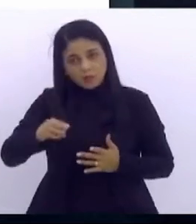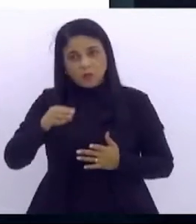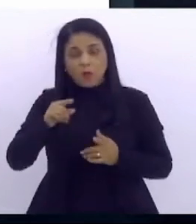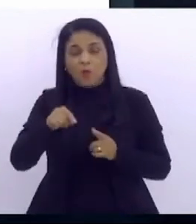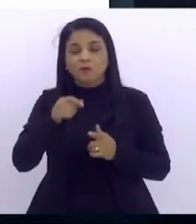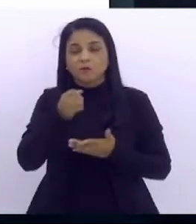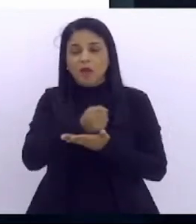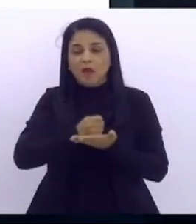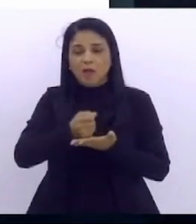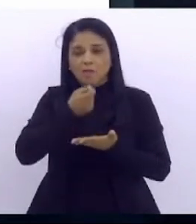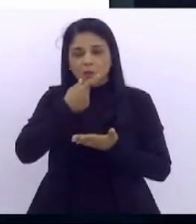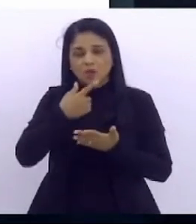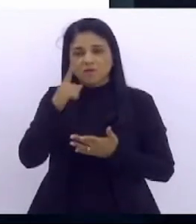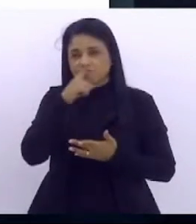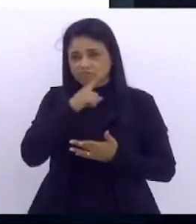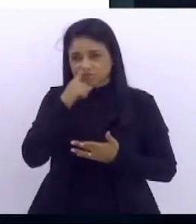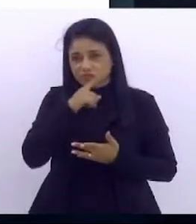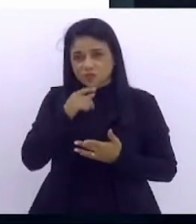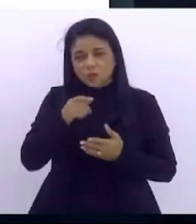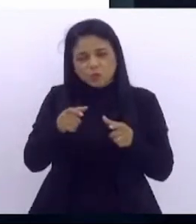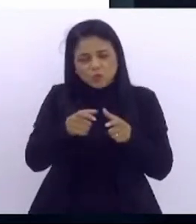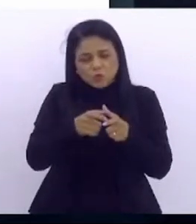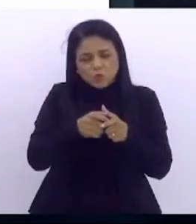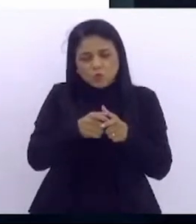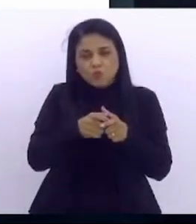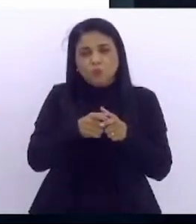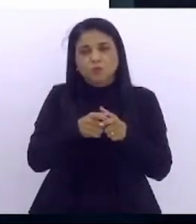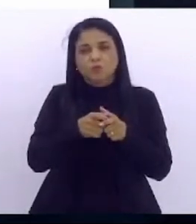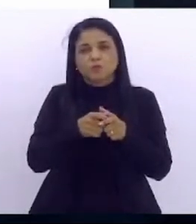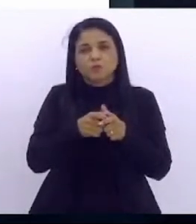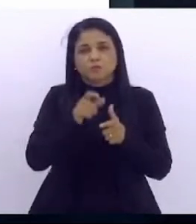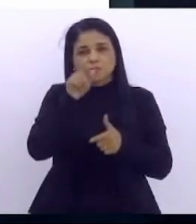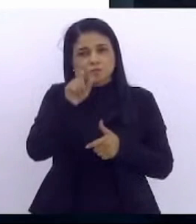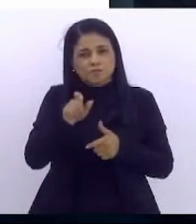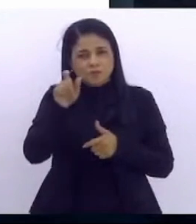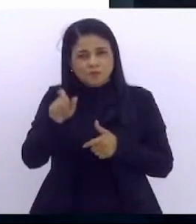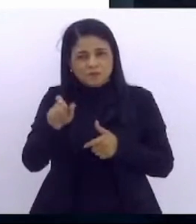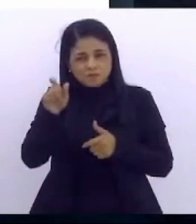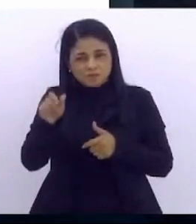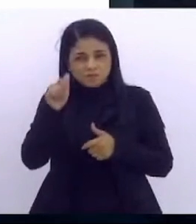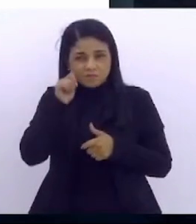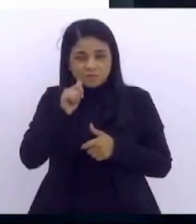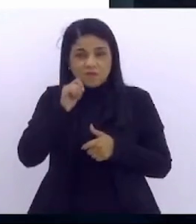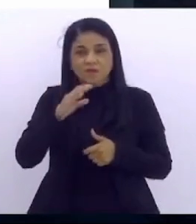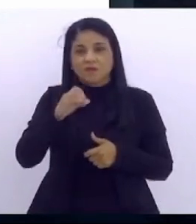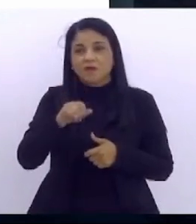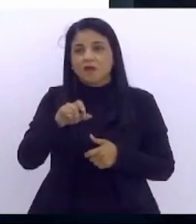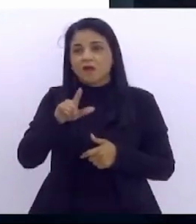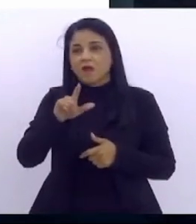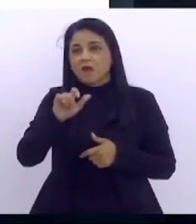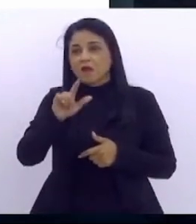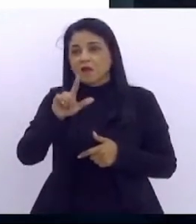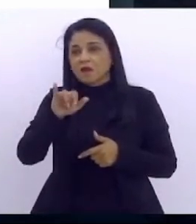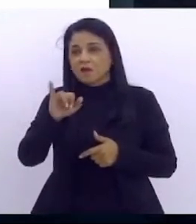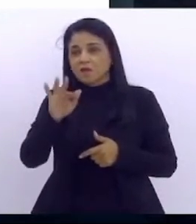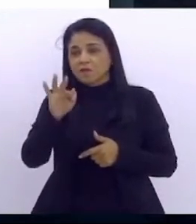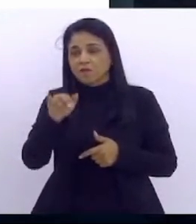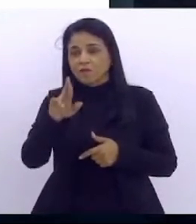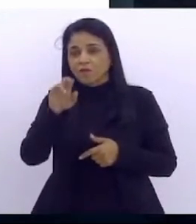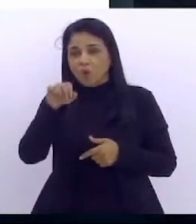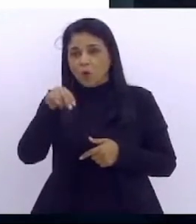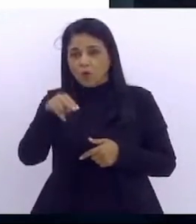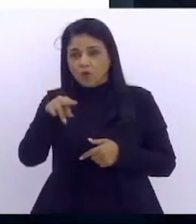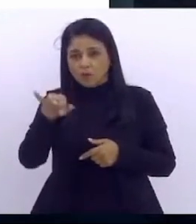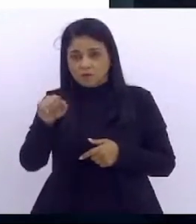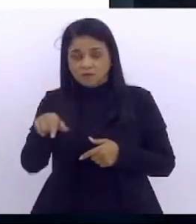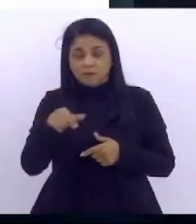falha. Um grupo pequeno de mulheres na Califórnia, então com dados coletados no final da década de 70. E eles concluíram que